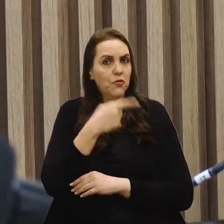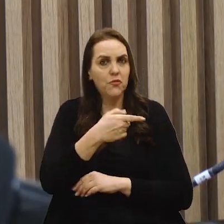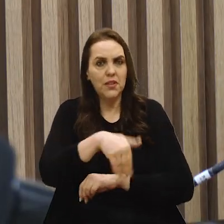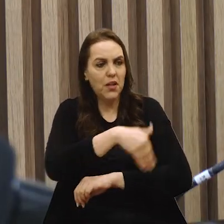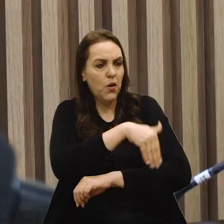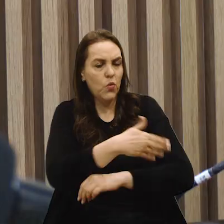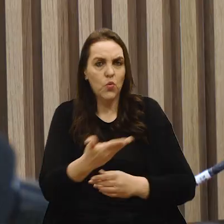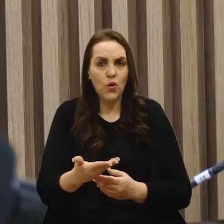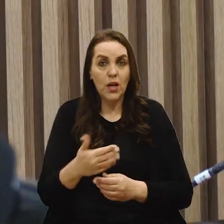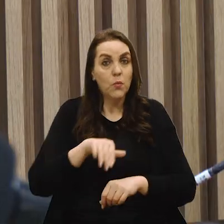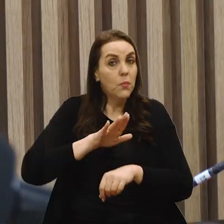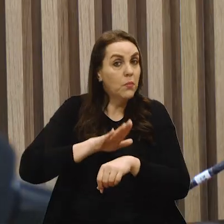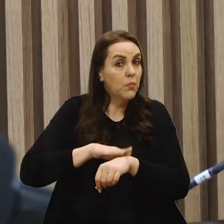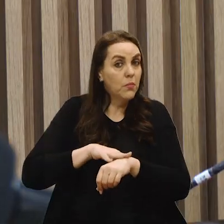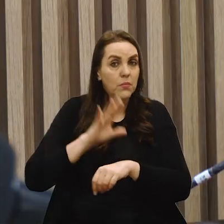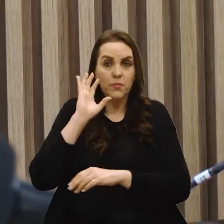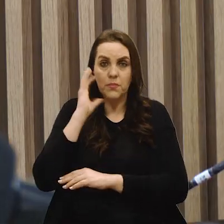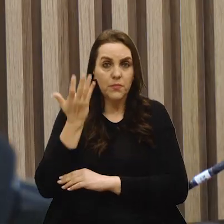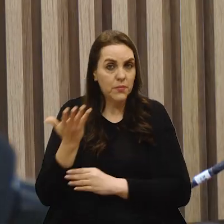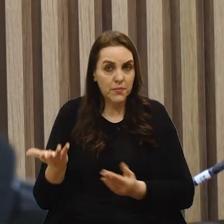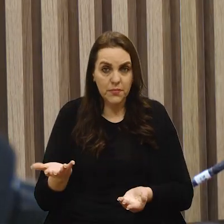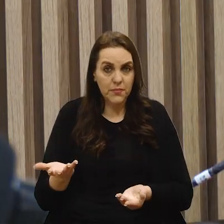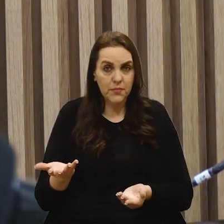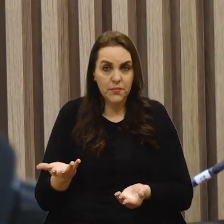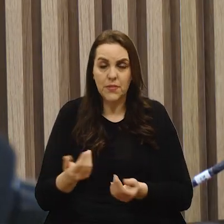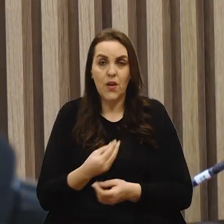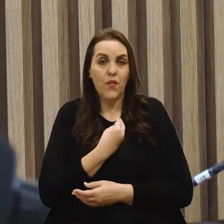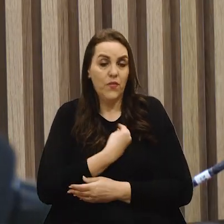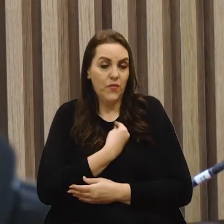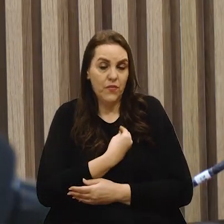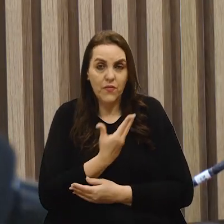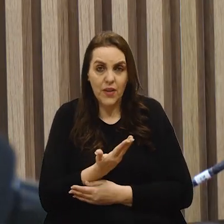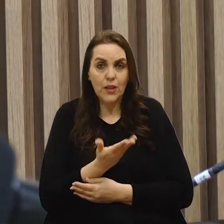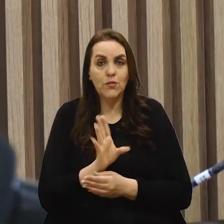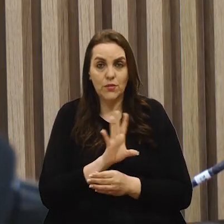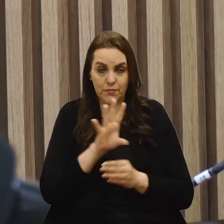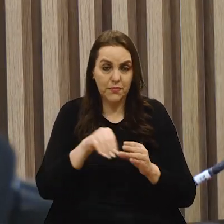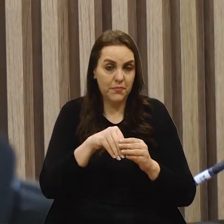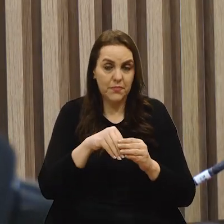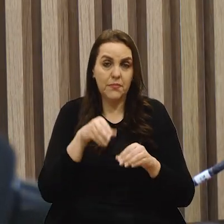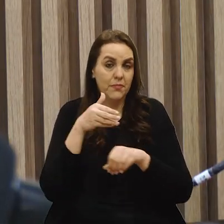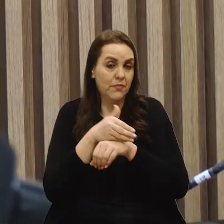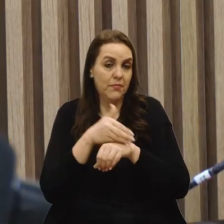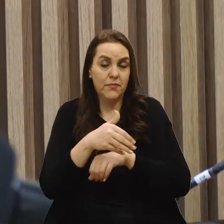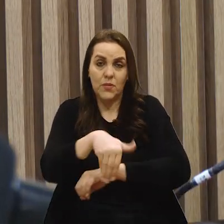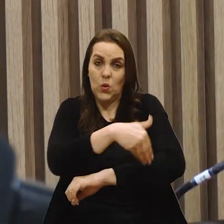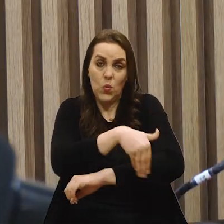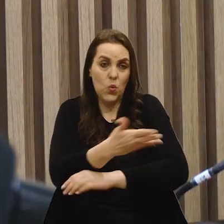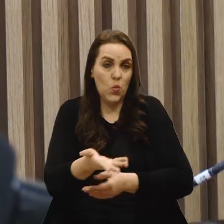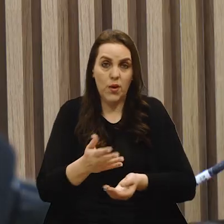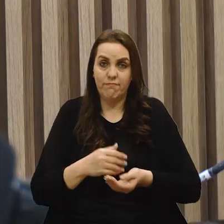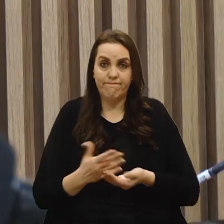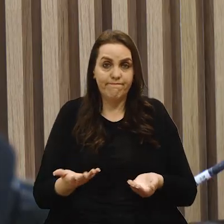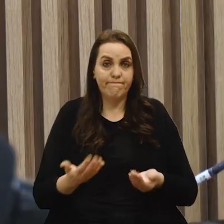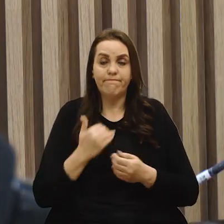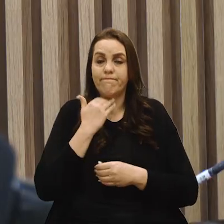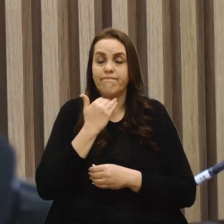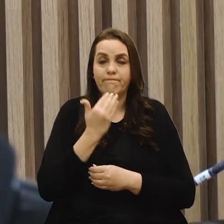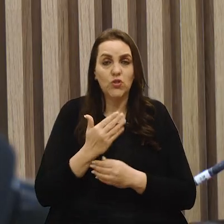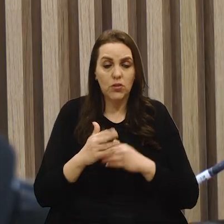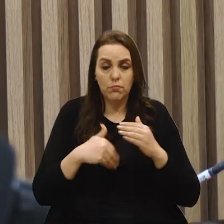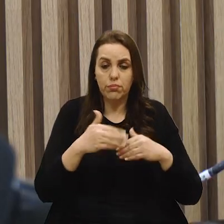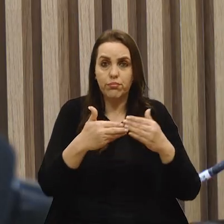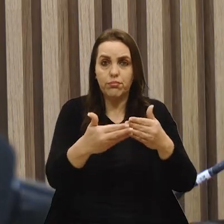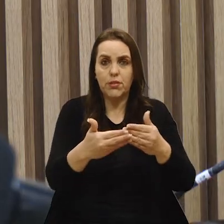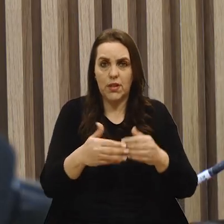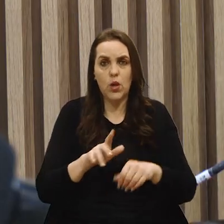está numa situação, naquele momento, de sobrevivência nas ruas, né? E identificação pelas ruas, ela se dá